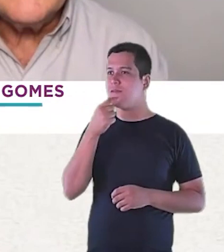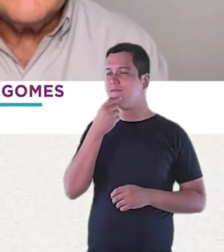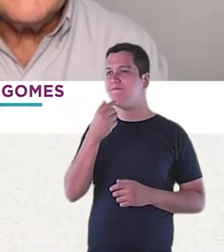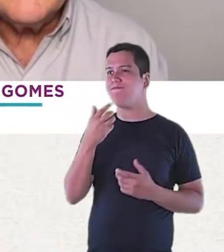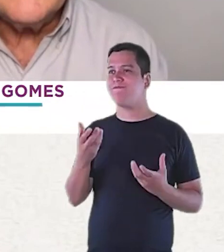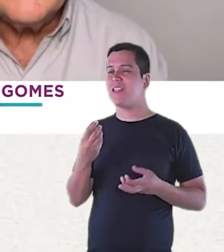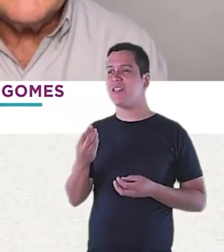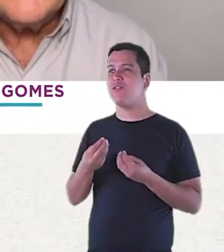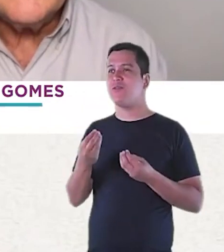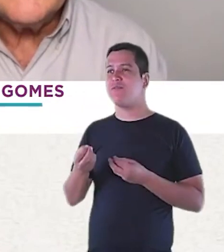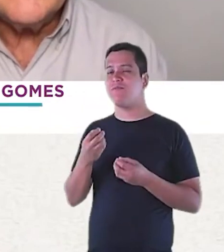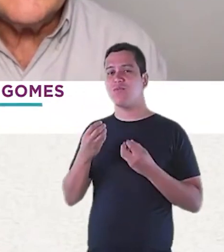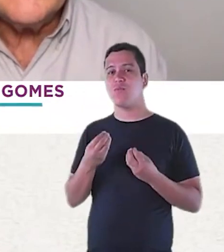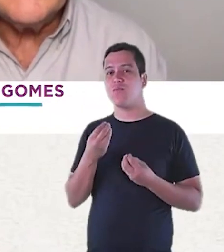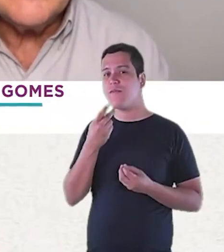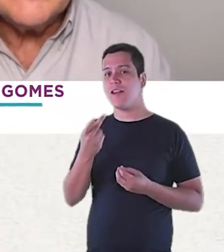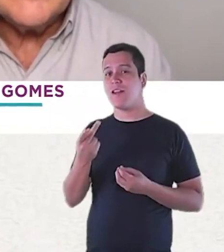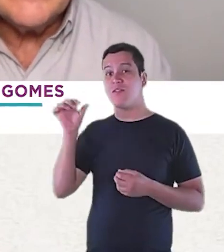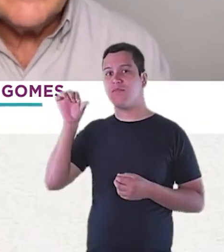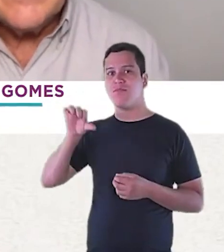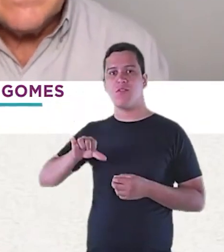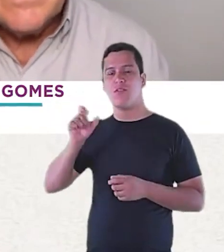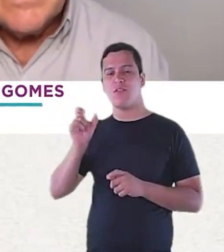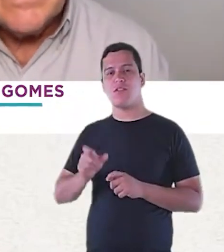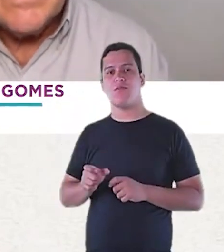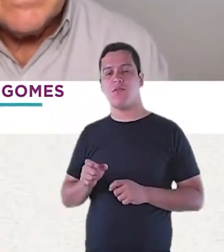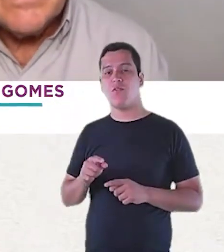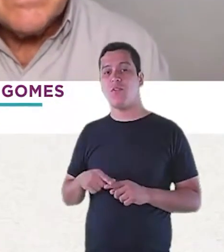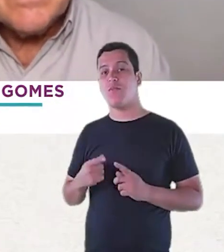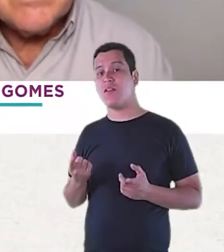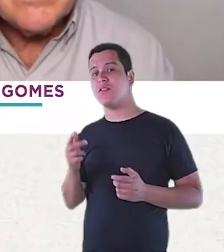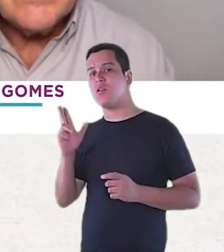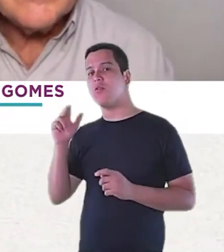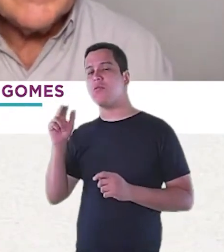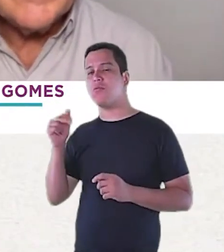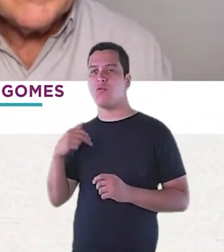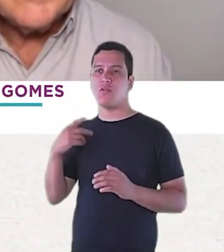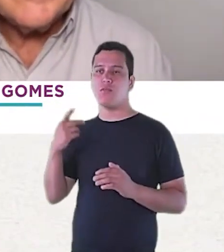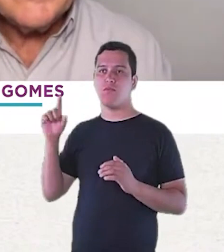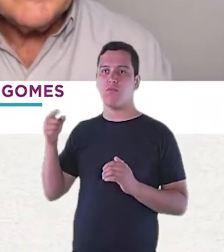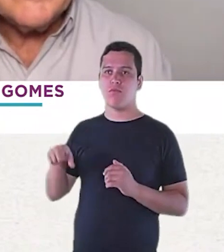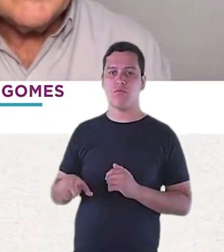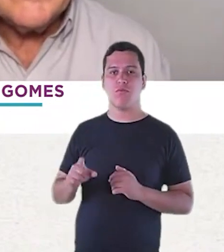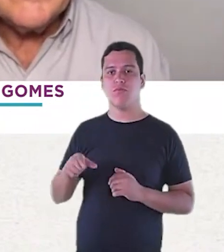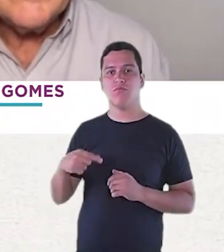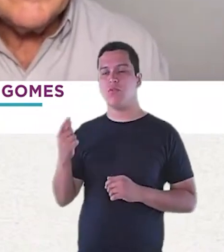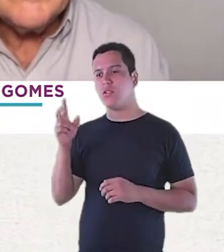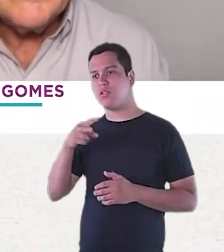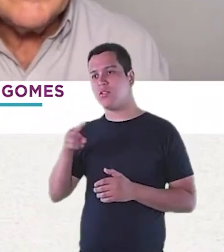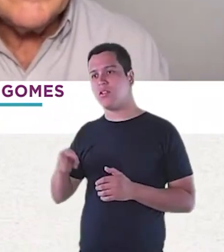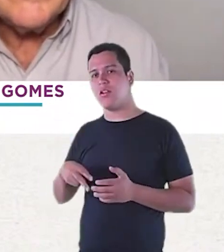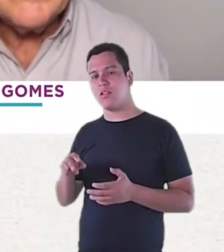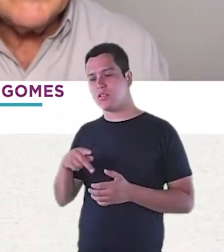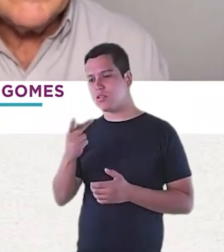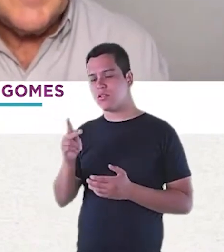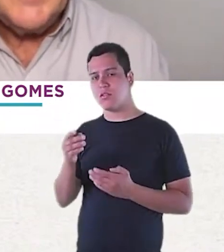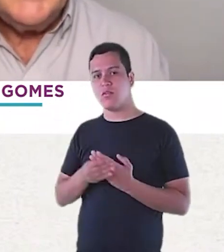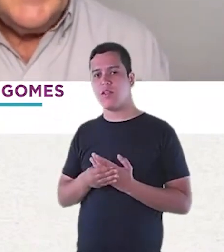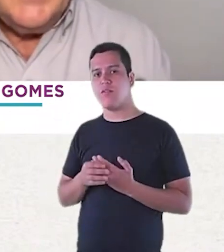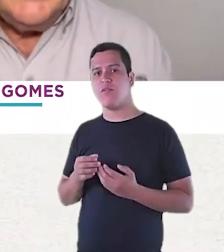digamos assim, dos mais terríveis, mas que nunca aprofundei depois de ler o seu livro. Me fala do Capitão do Mato.